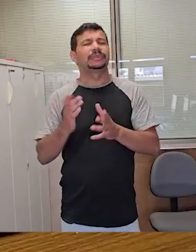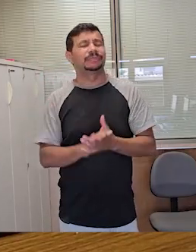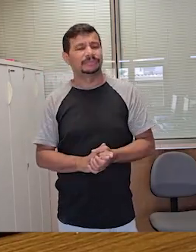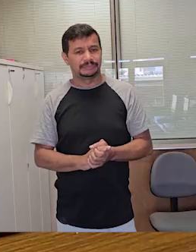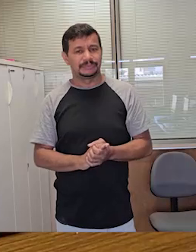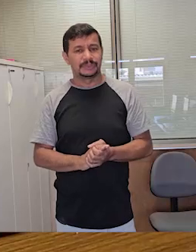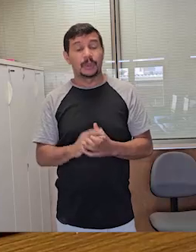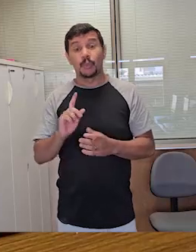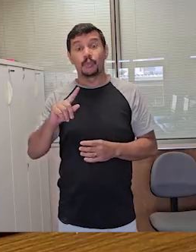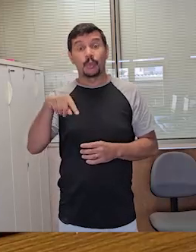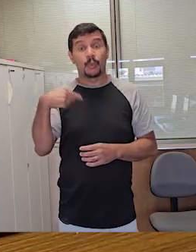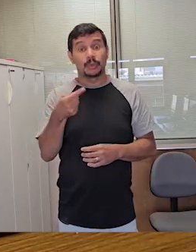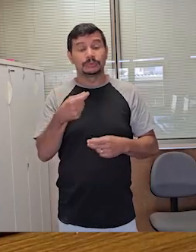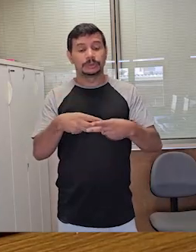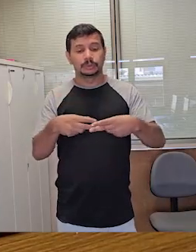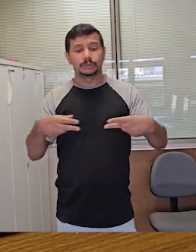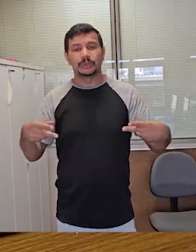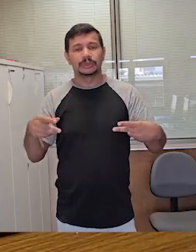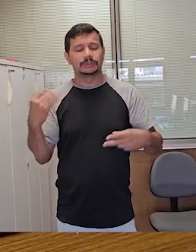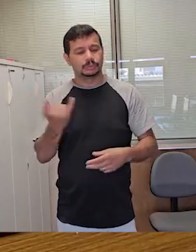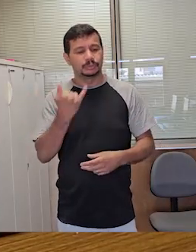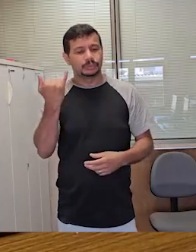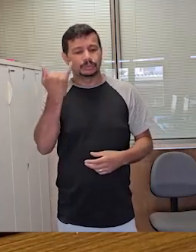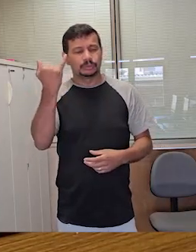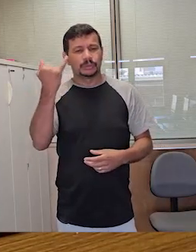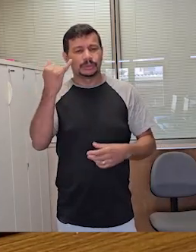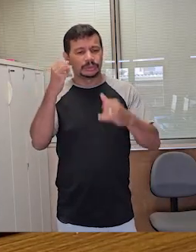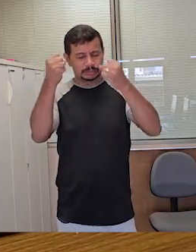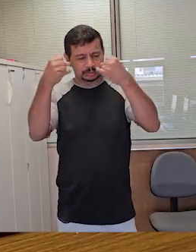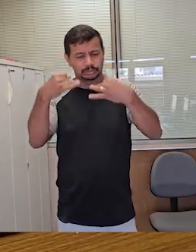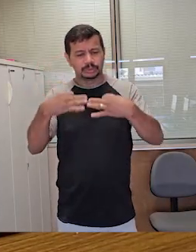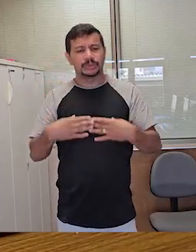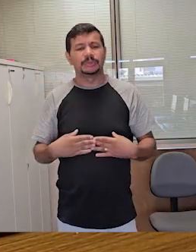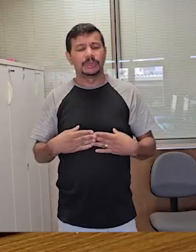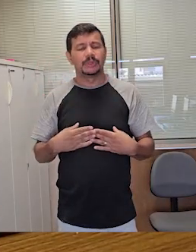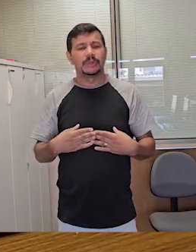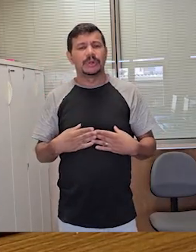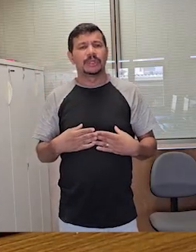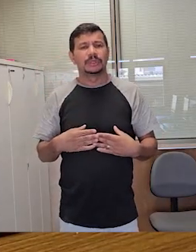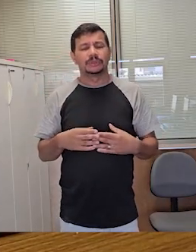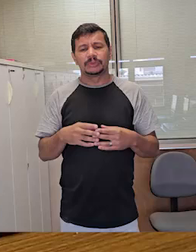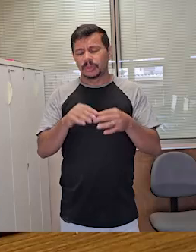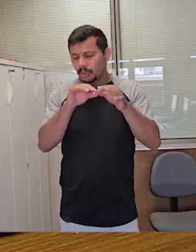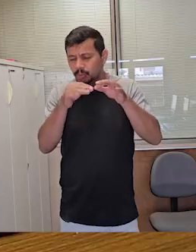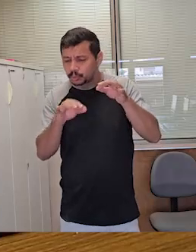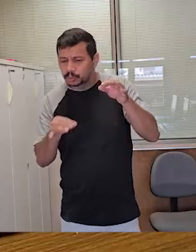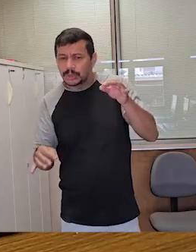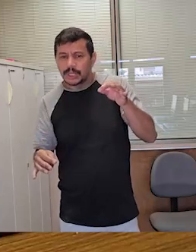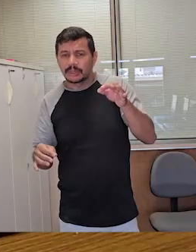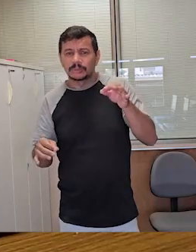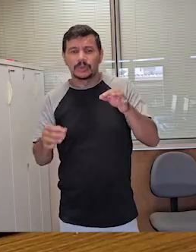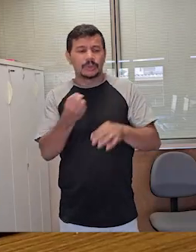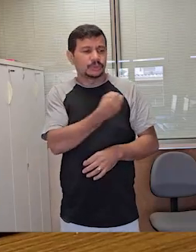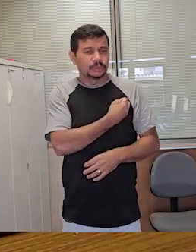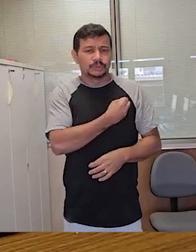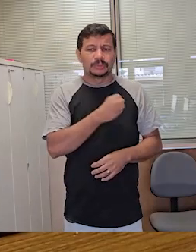motivos. E uma outra questão que você levantou, que eu acho importante, que a gente poderia conversar um pouco mais, são os dados da